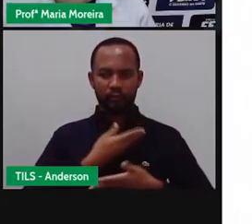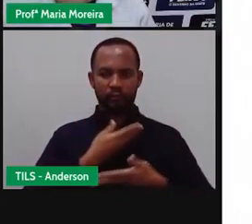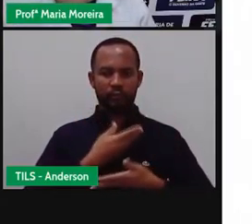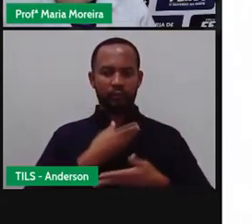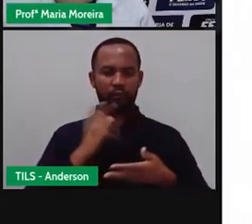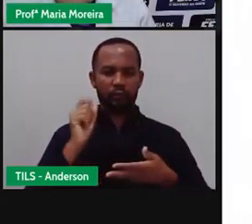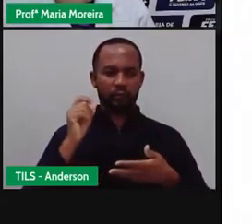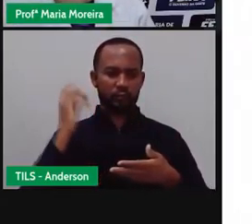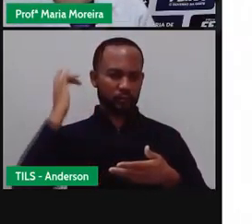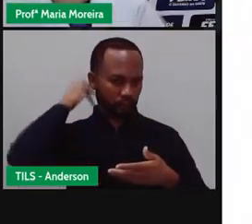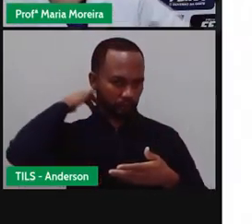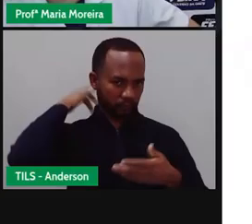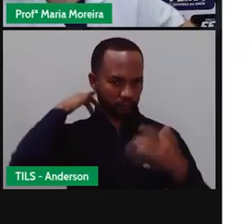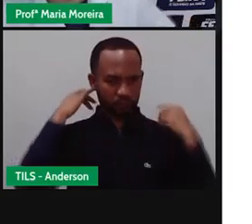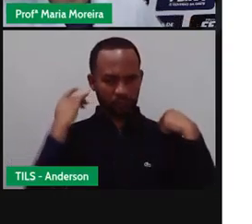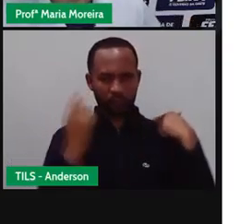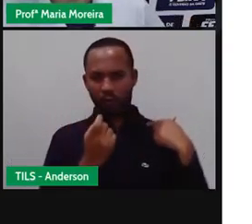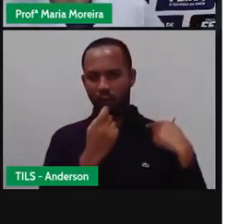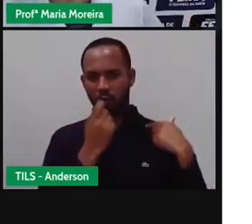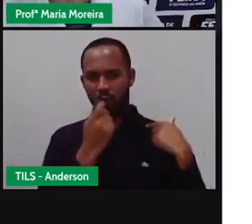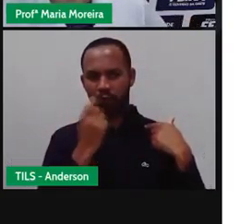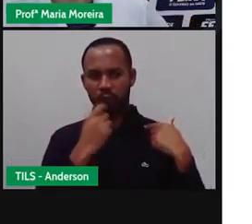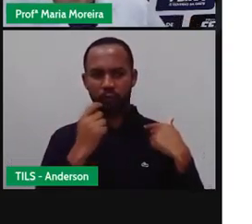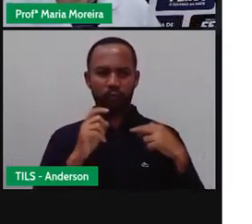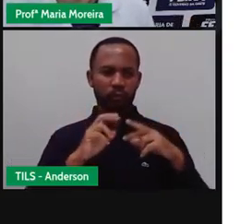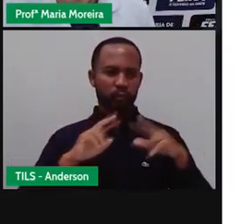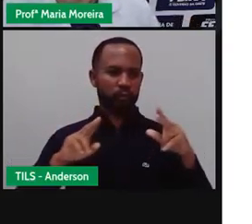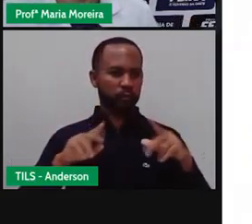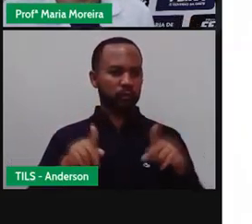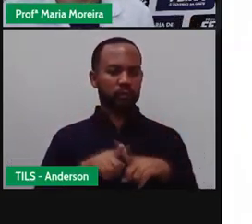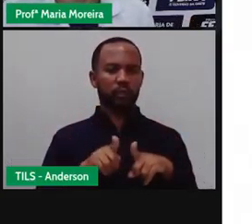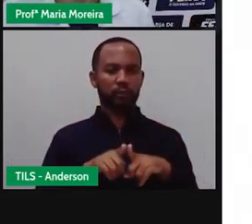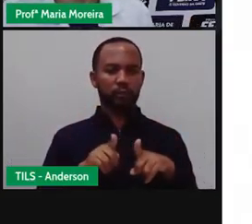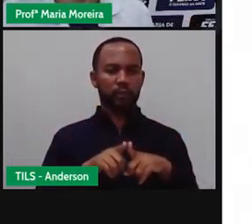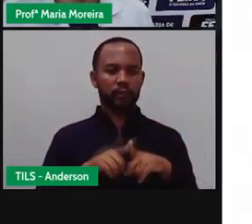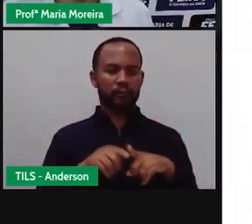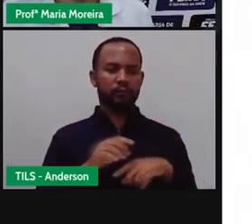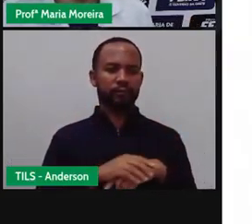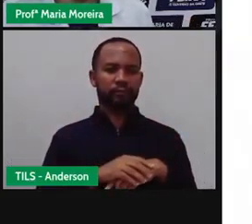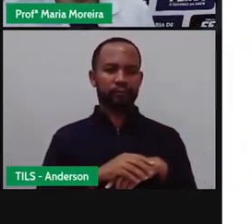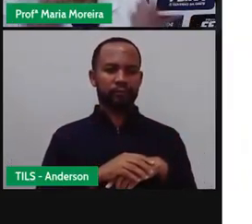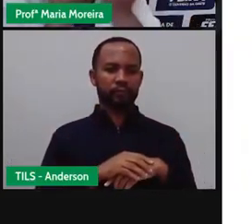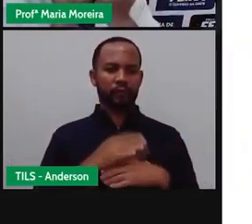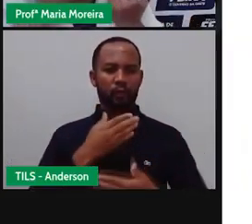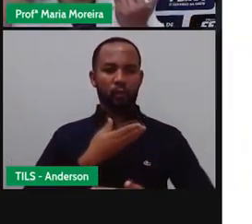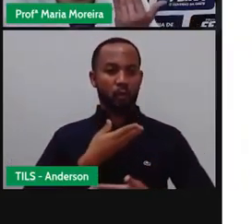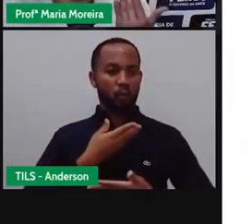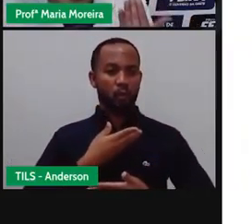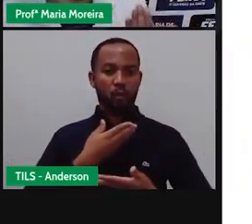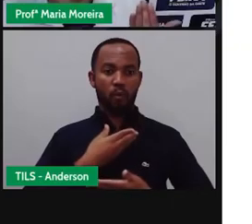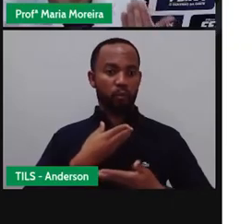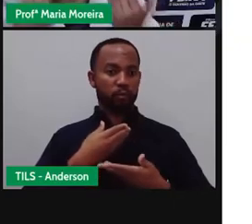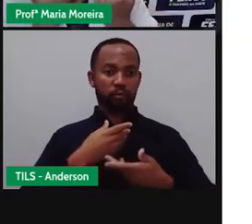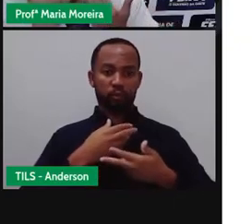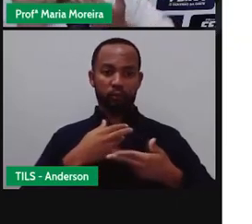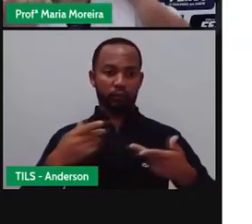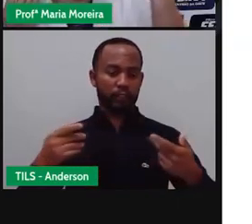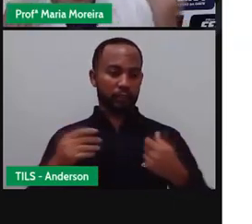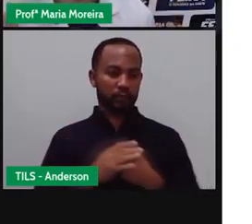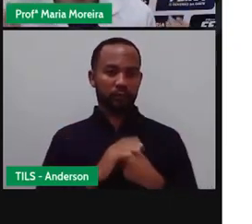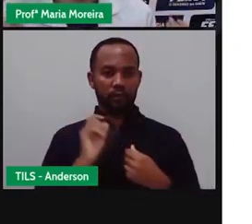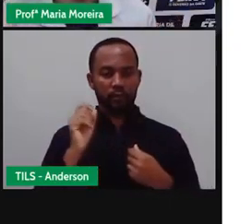de costelas eu tenho de um lado, a quantidade de costelas que eu tenho do outro. Isso é simetria bilateral. A quantidade de coisas que eu tenho de um lado,